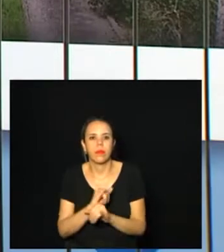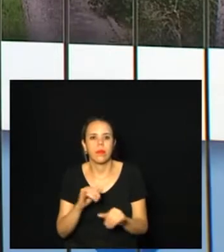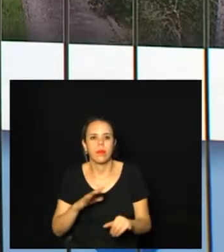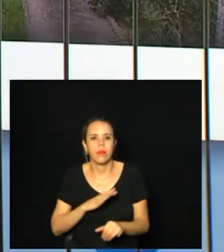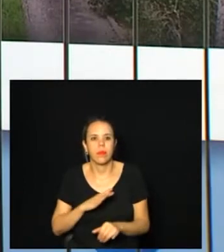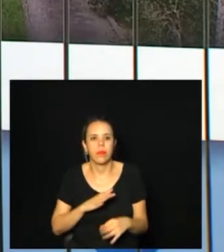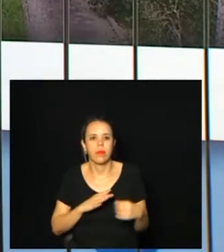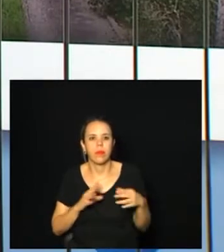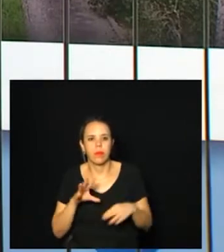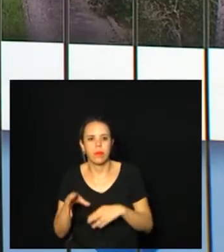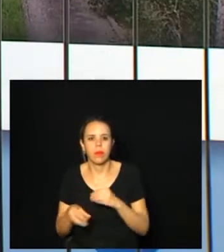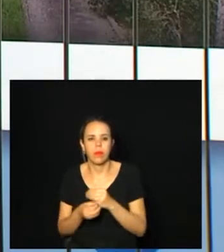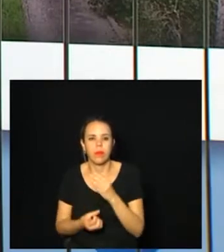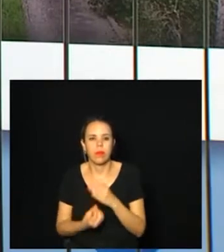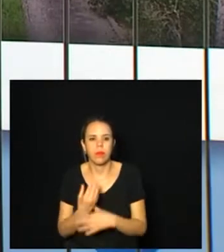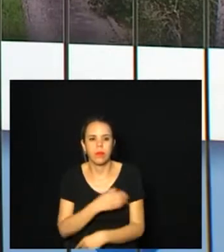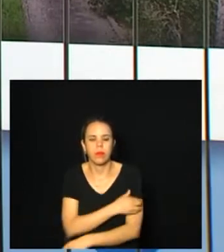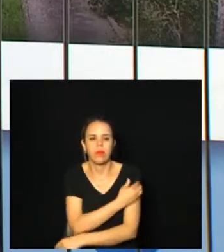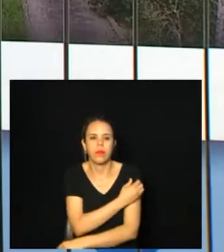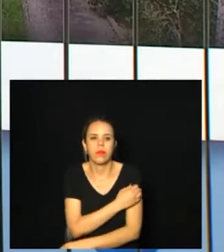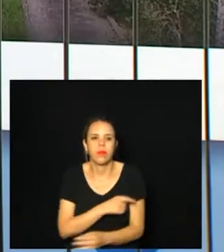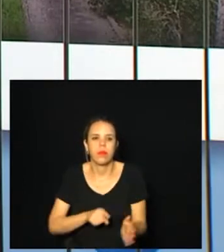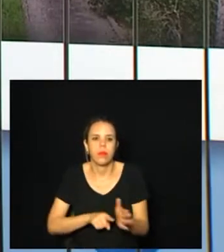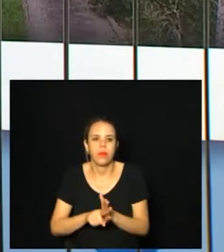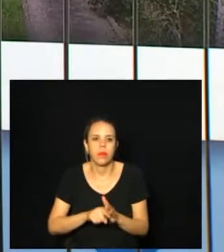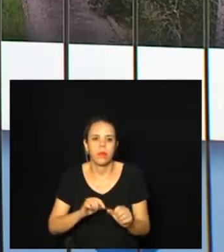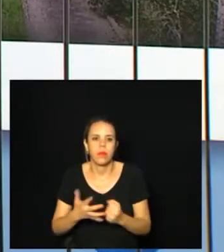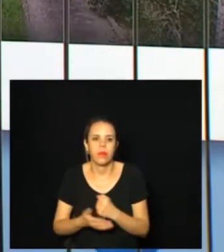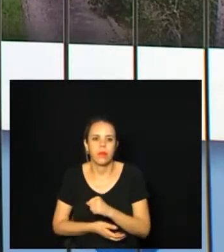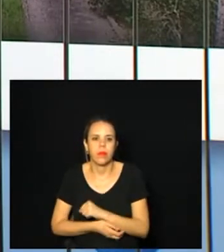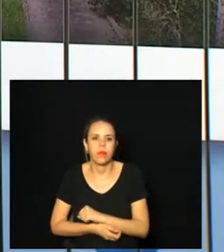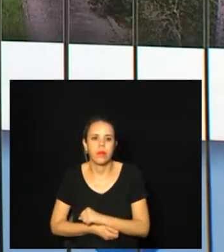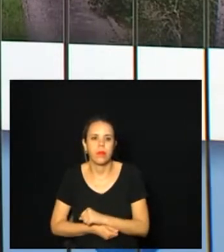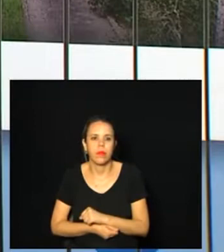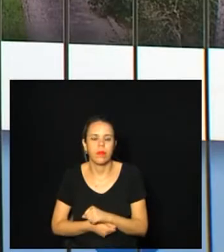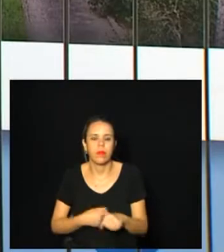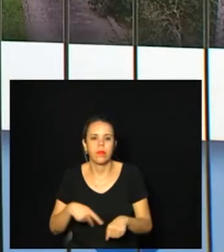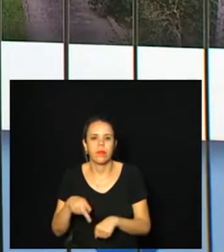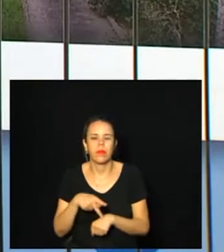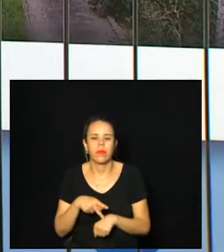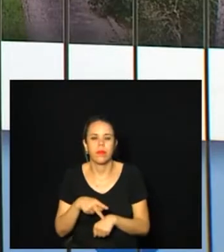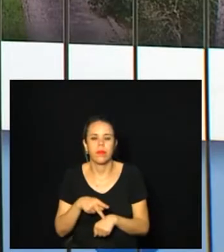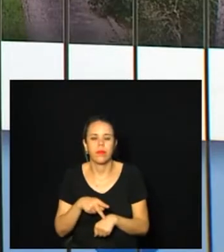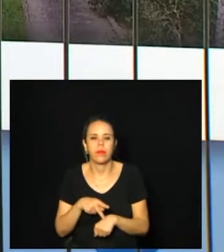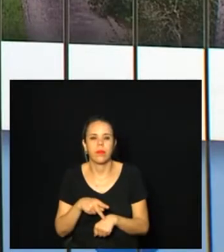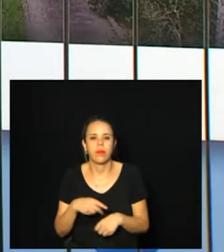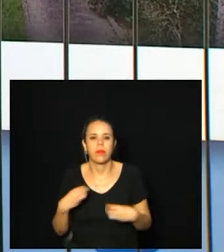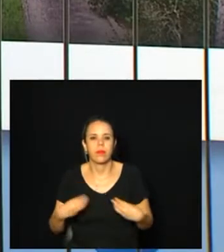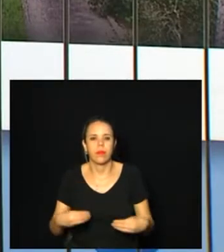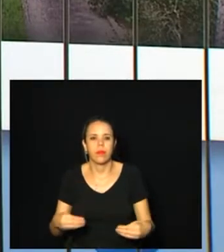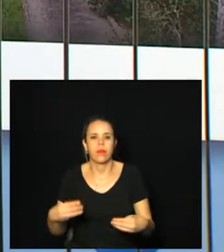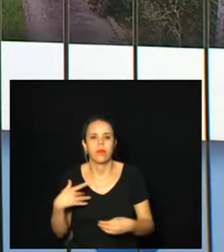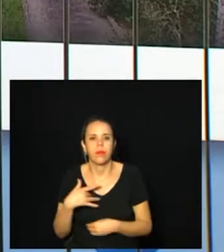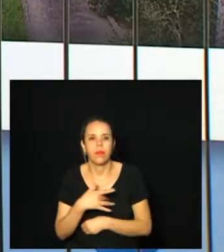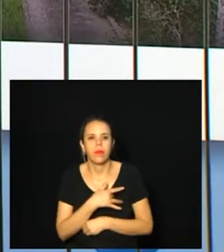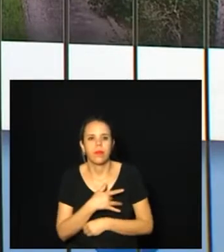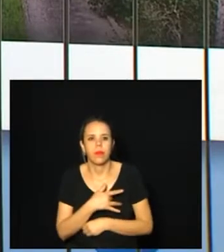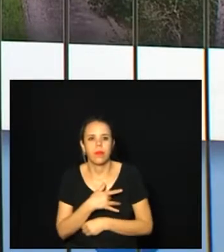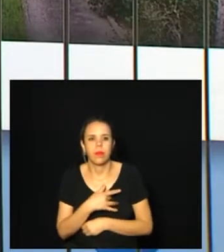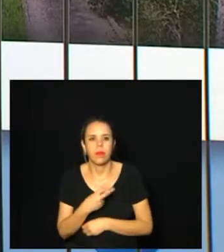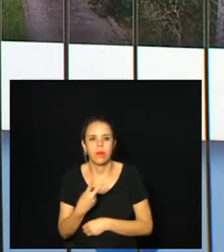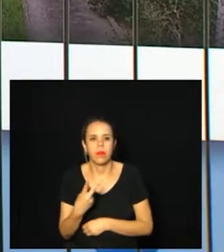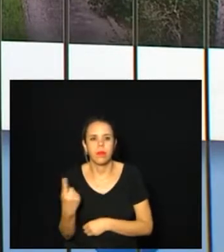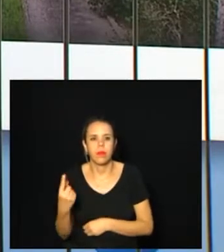Metrópole, atualizando os dados da Covid-19 no nosso país. De acordo com o Ministério da Saúde, são